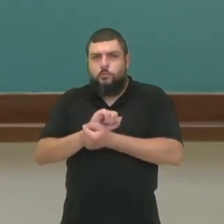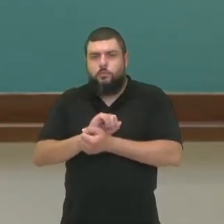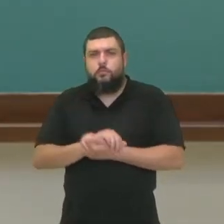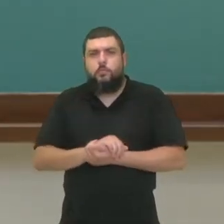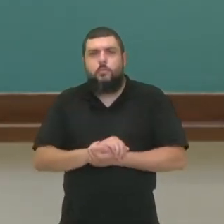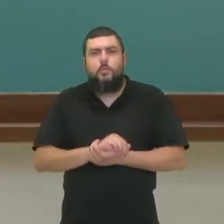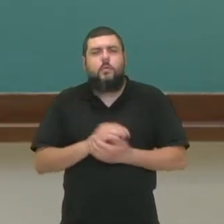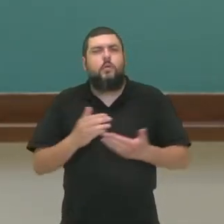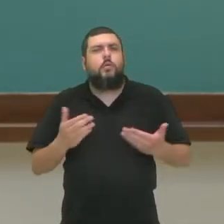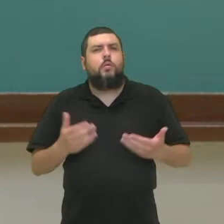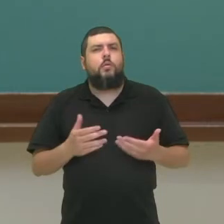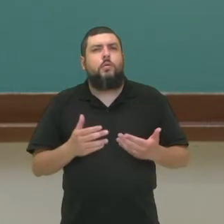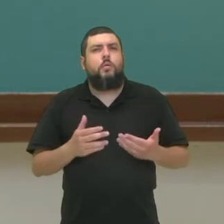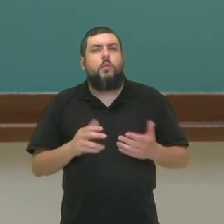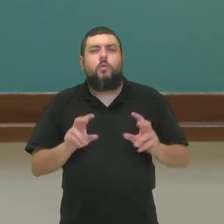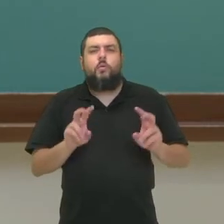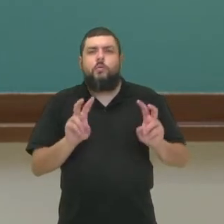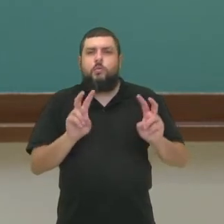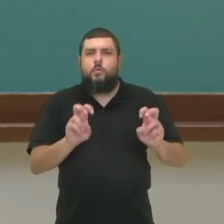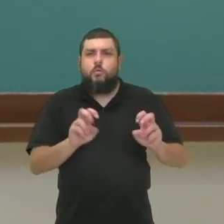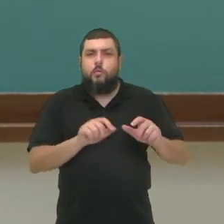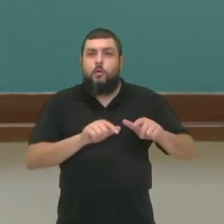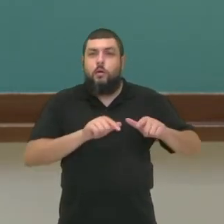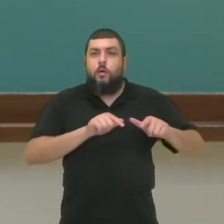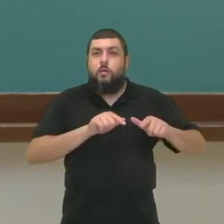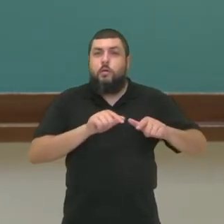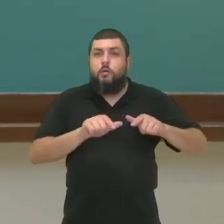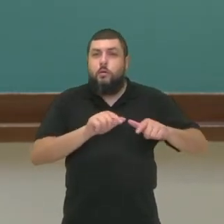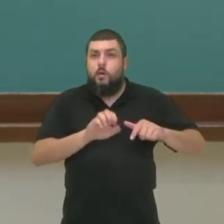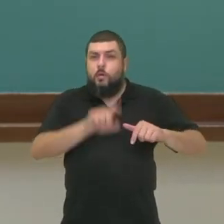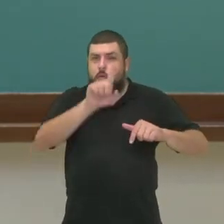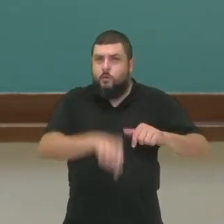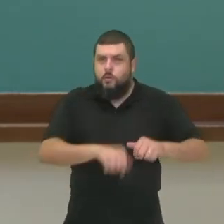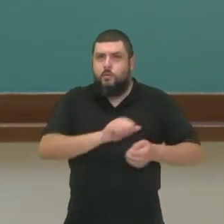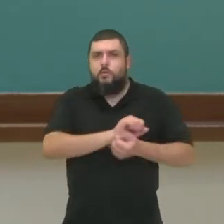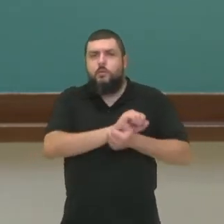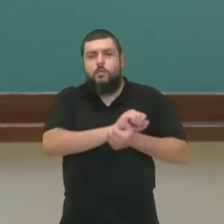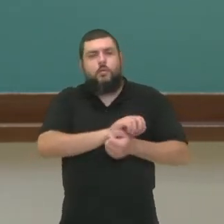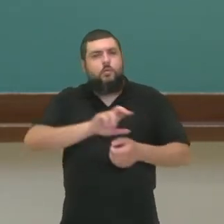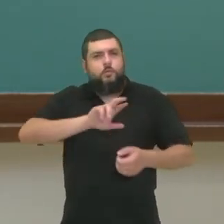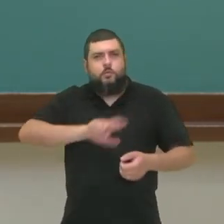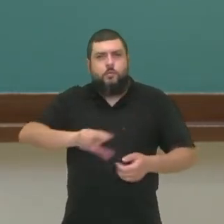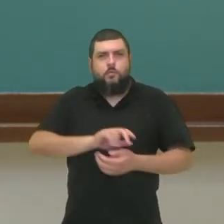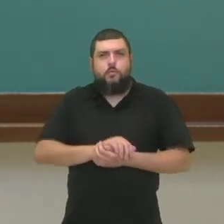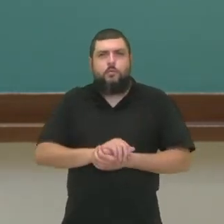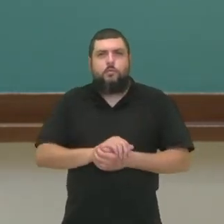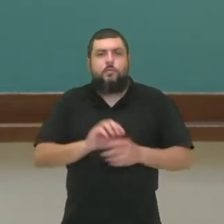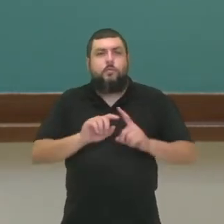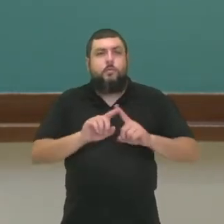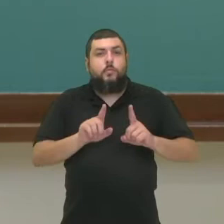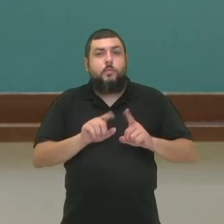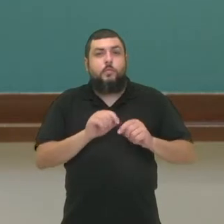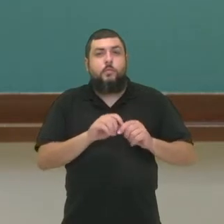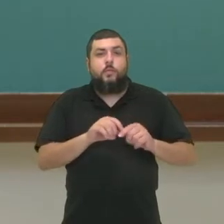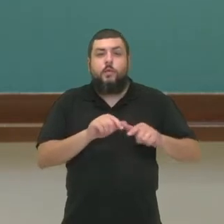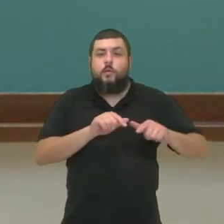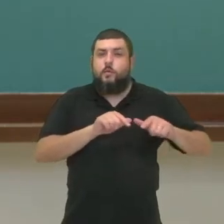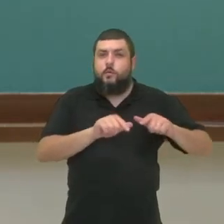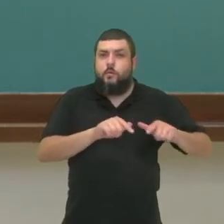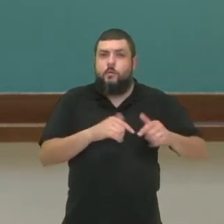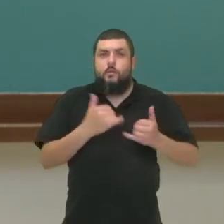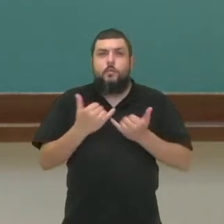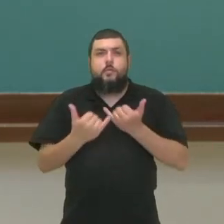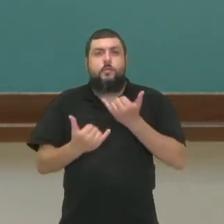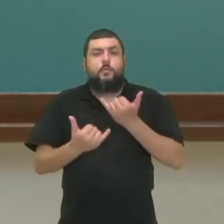trabalho escravo não existe, estaria incorreto. Mas trabalho análogo, o que é análogo? Acabamos de discutir. Parecido,